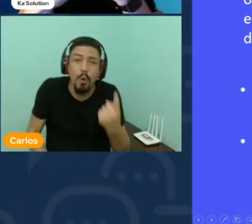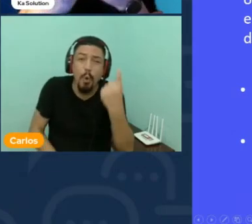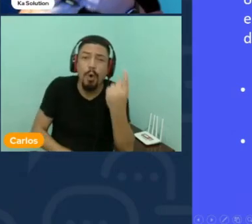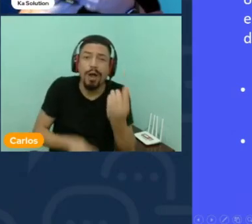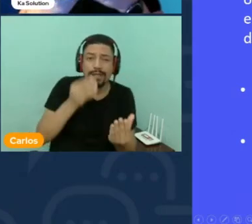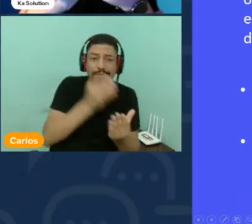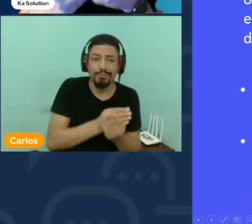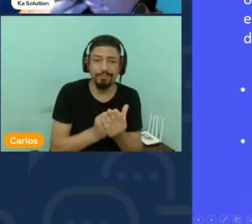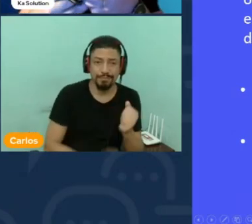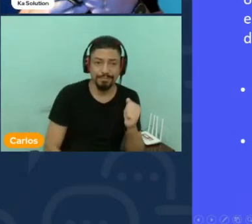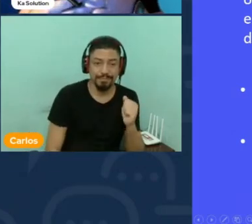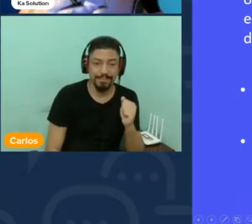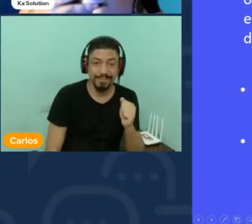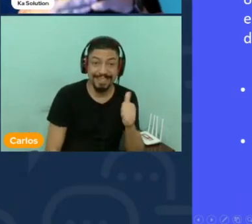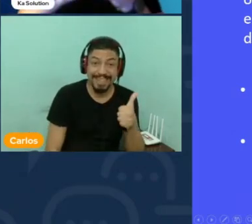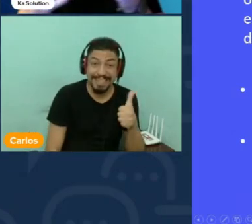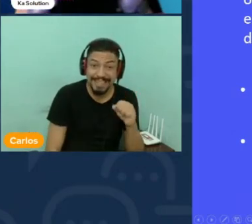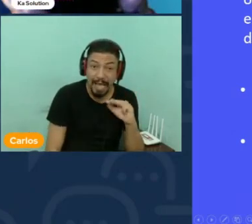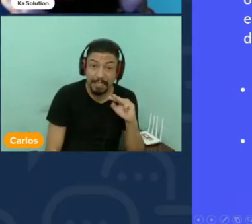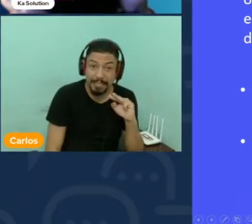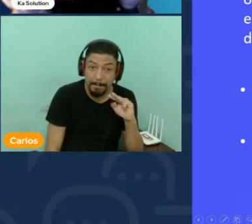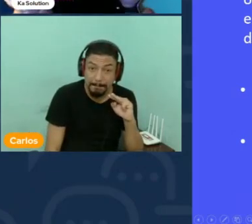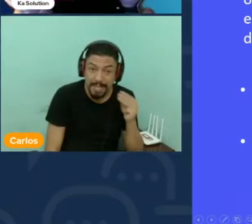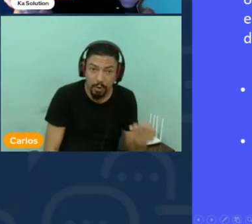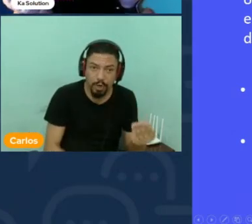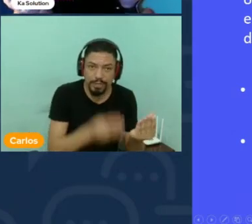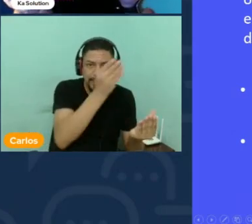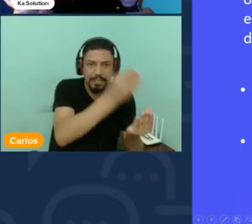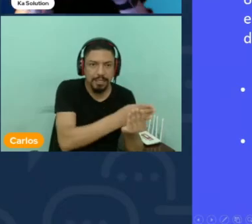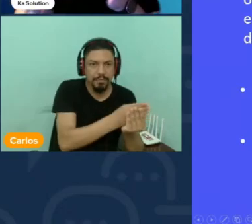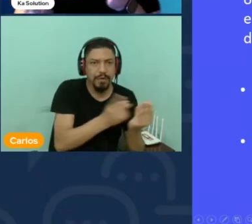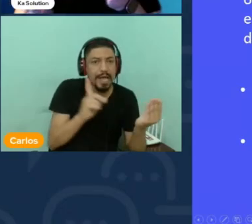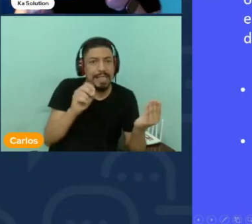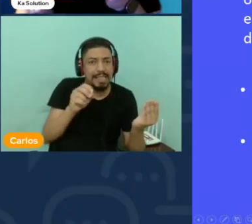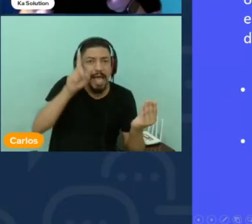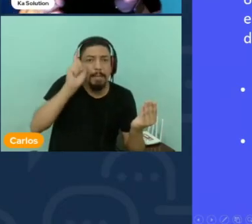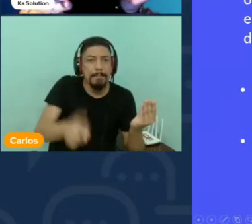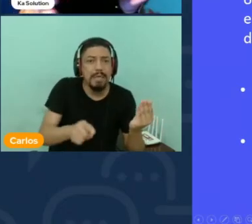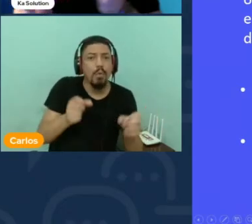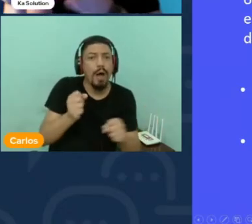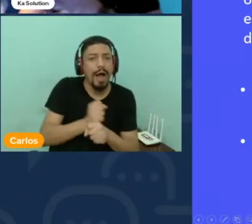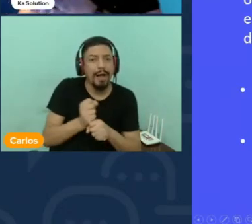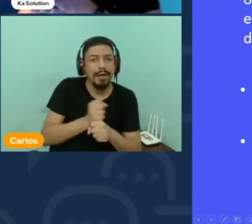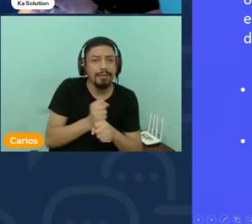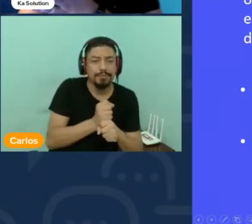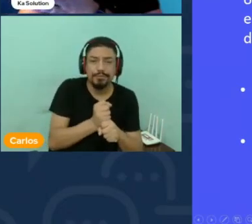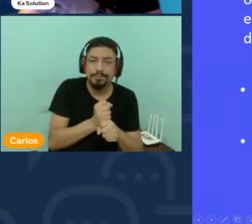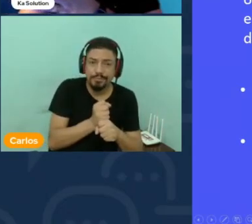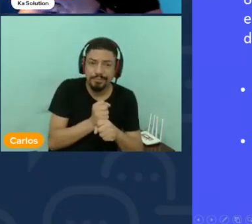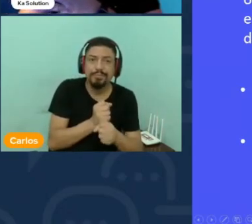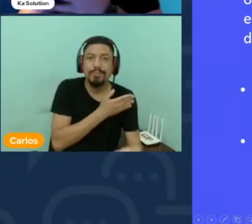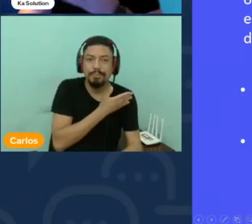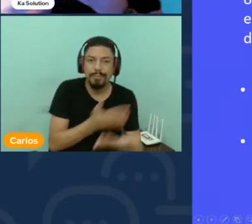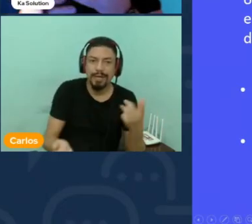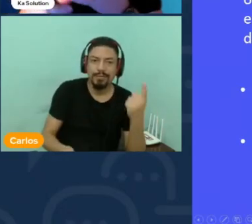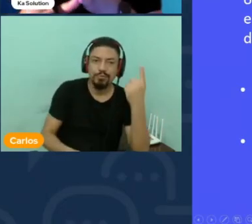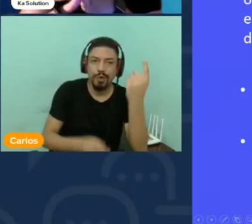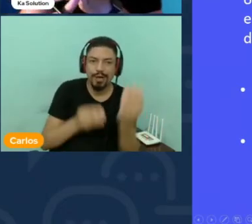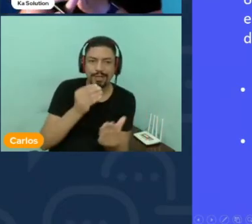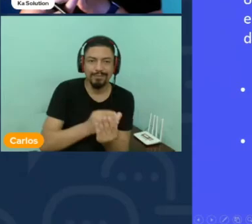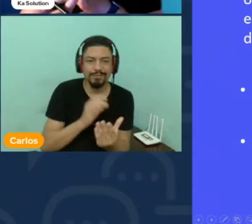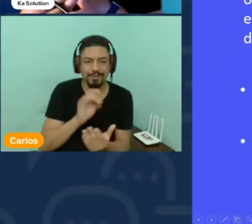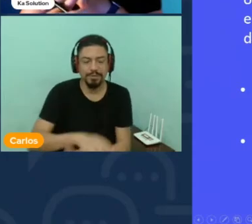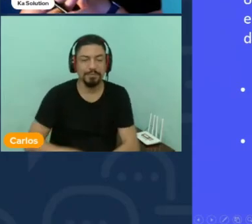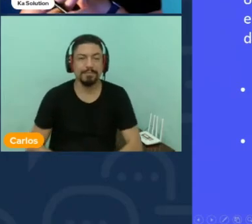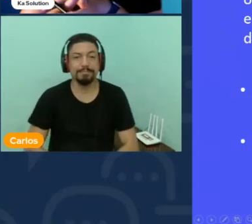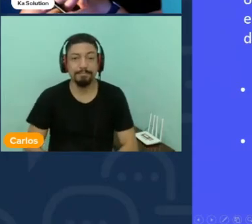realmente muito robusto, principalmente quando a gente fala de guardar dados por longo prazo. Os